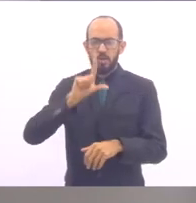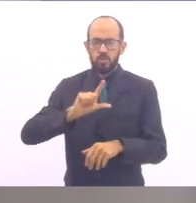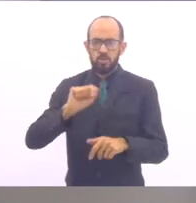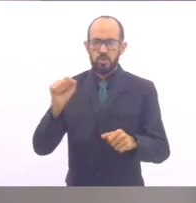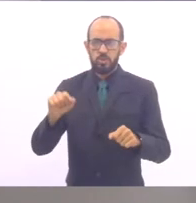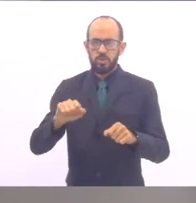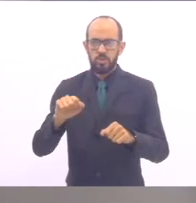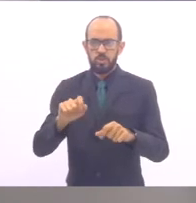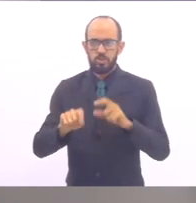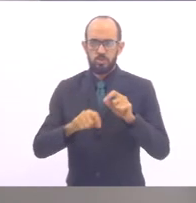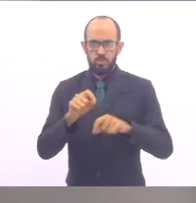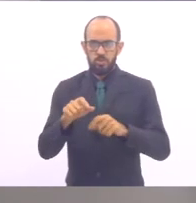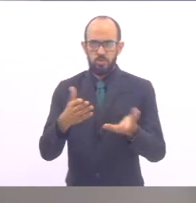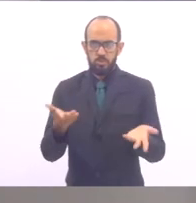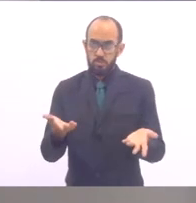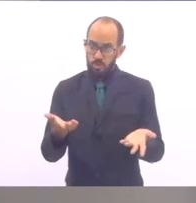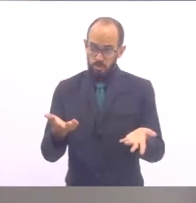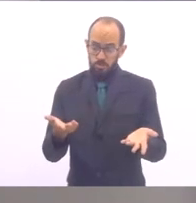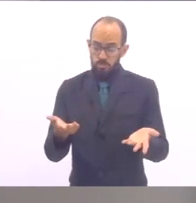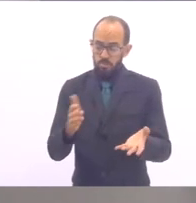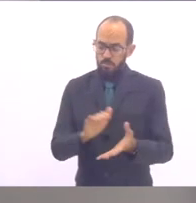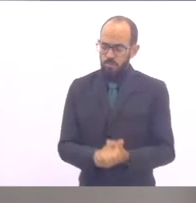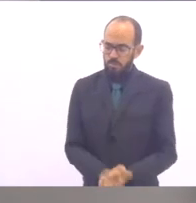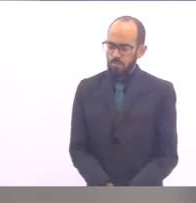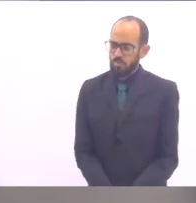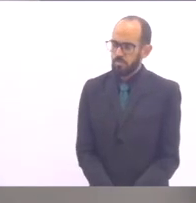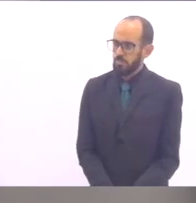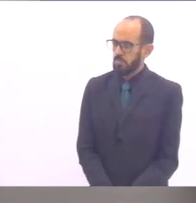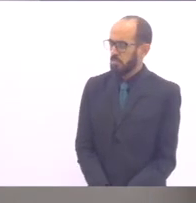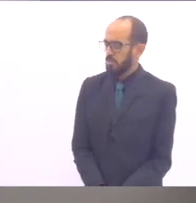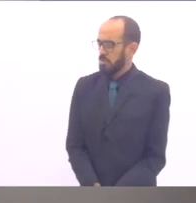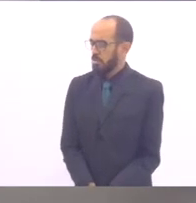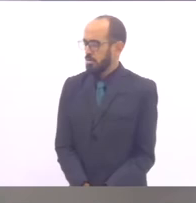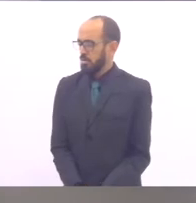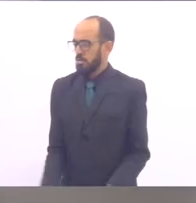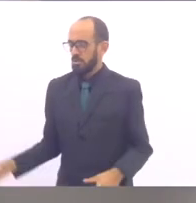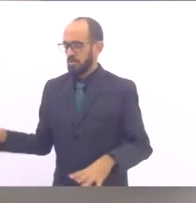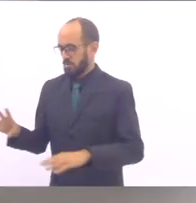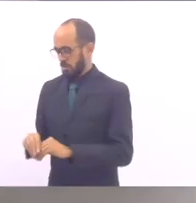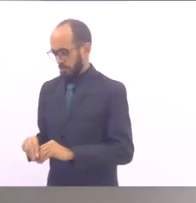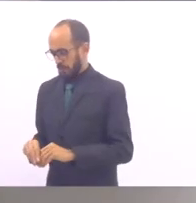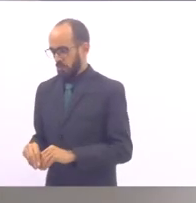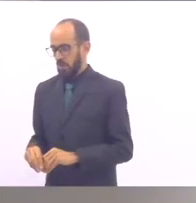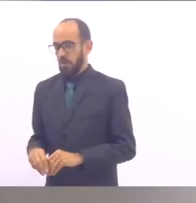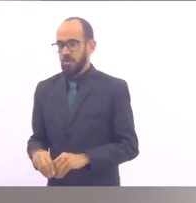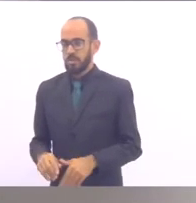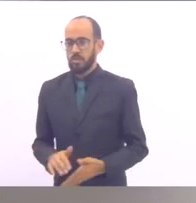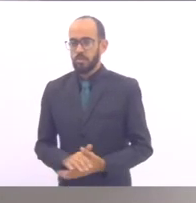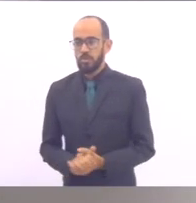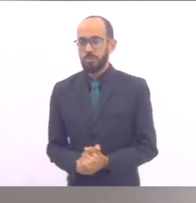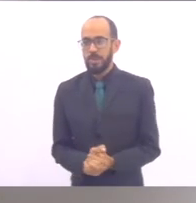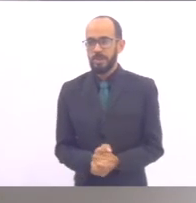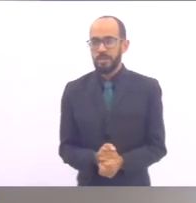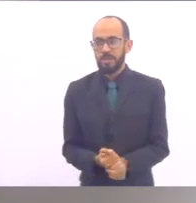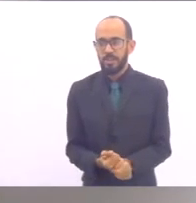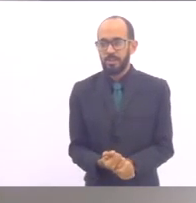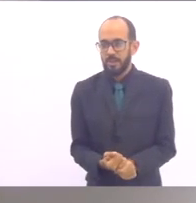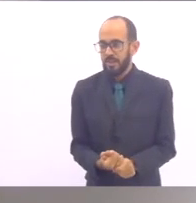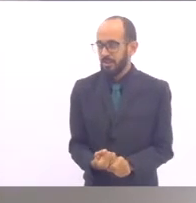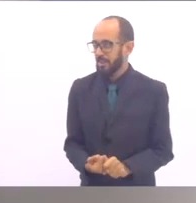A doutora Camila. Só complementando. Jaqueline. A gente está de acordo. É